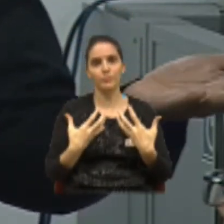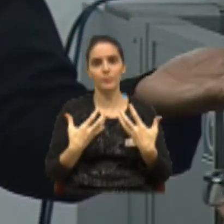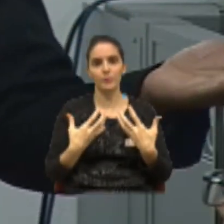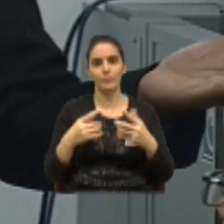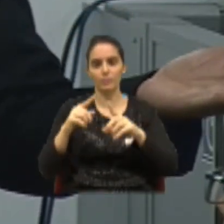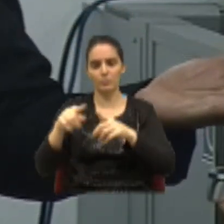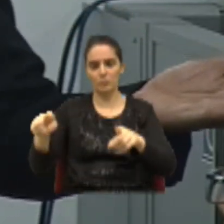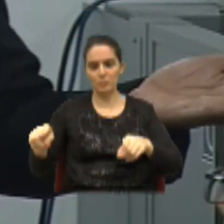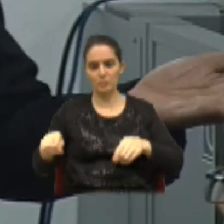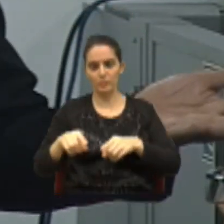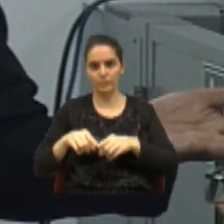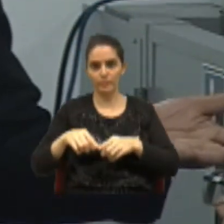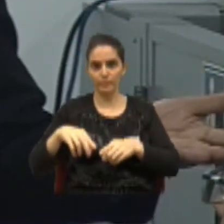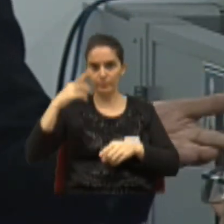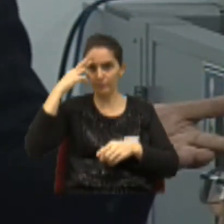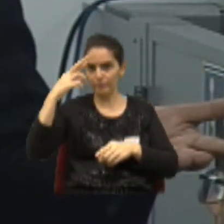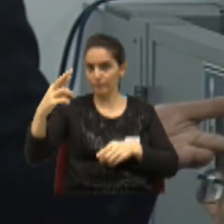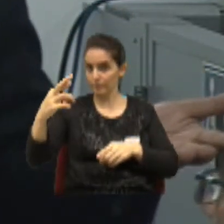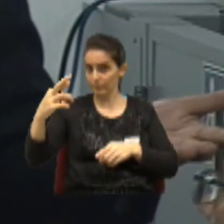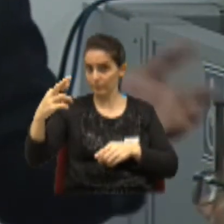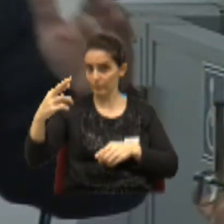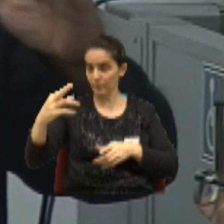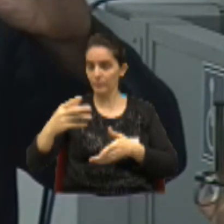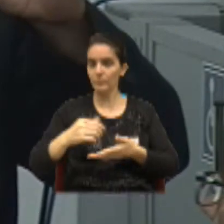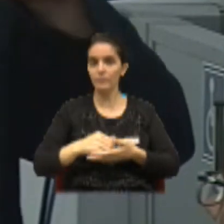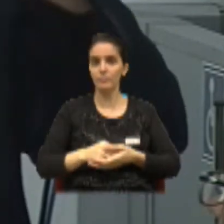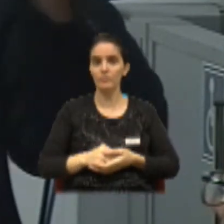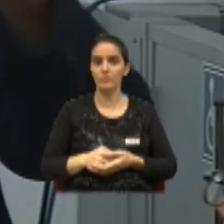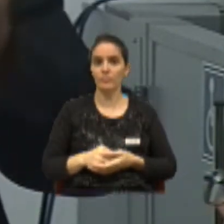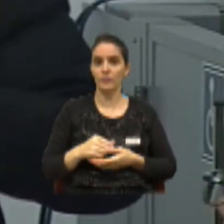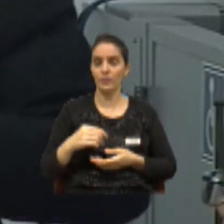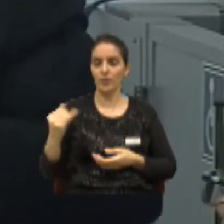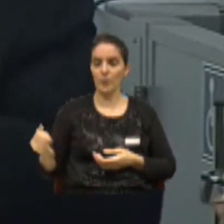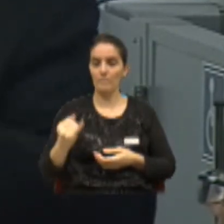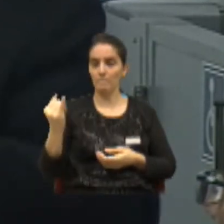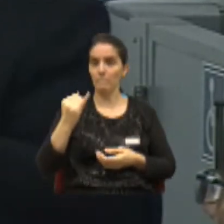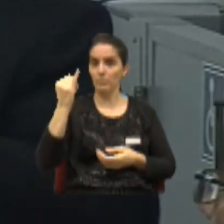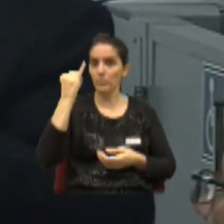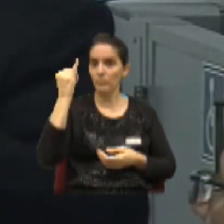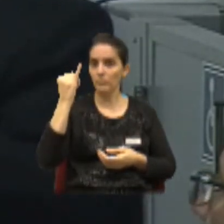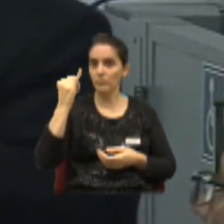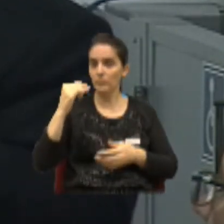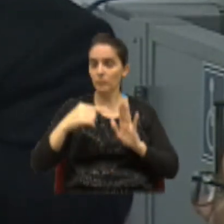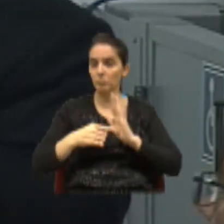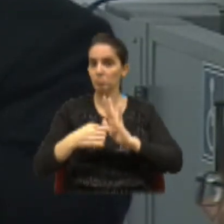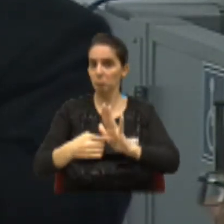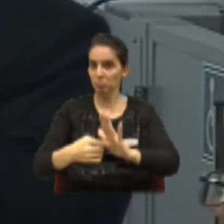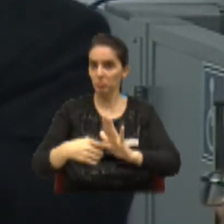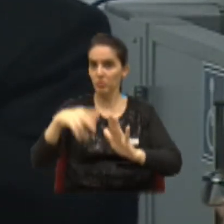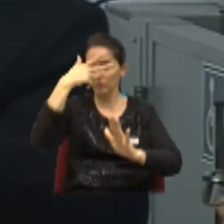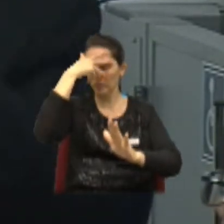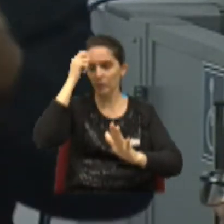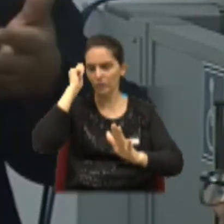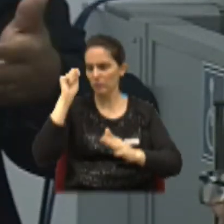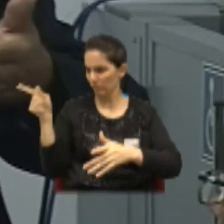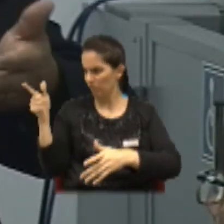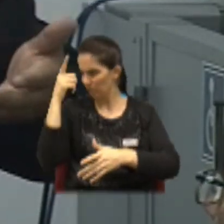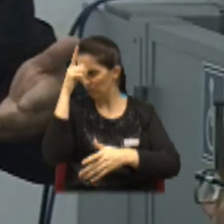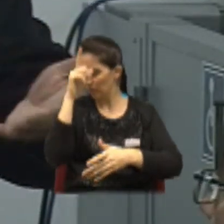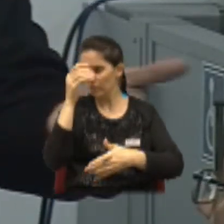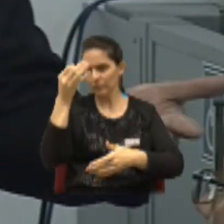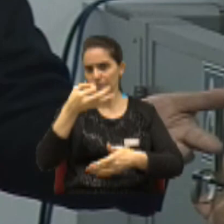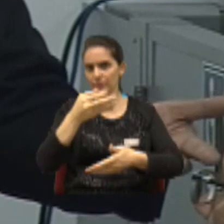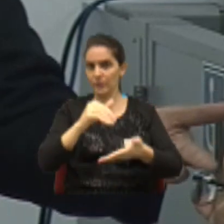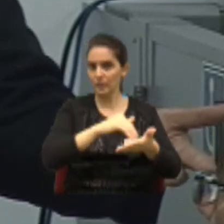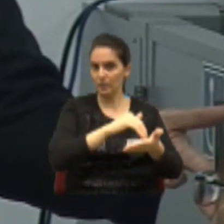hoje é o cargo mais importante que tem dentro do executivo. Ele que tem que filtrar tudo ali para passar para o prefeito, acredito que seja isso, não é, Alemão? E ele ser secretário de saúde